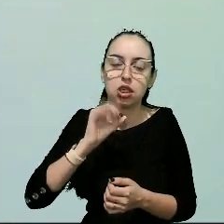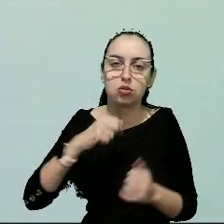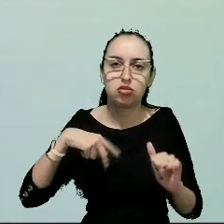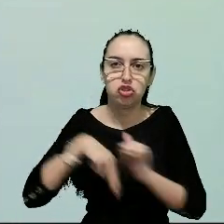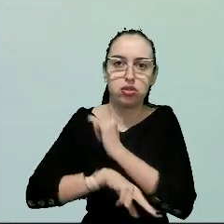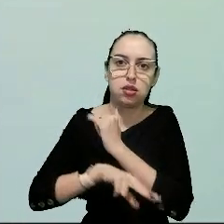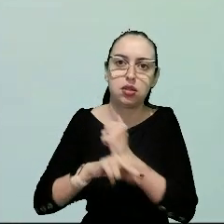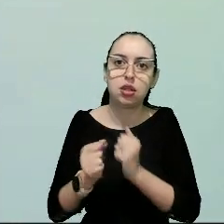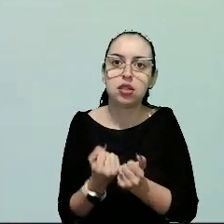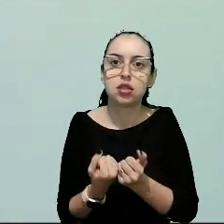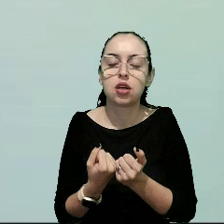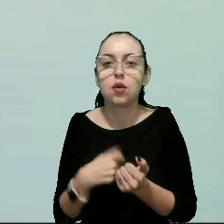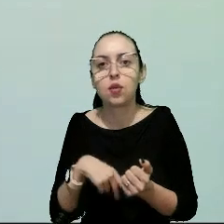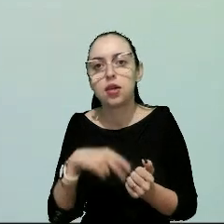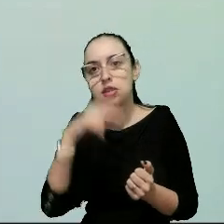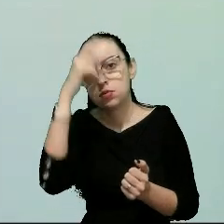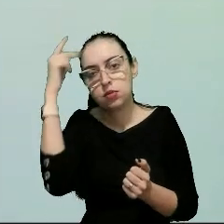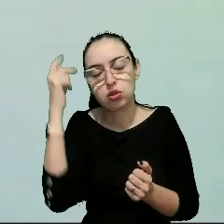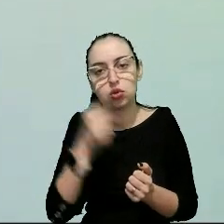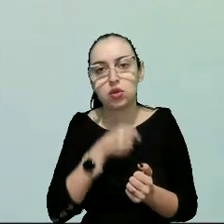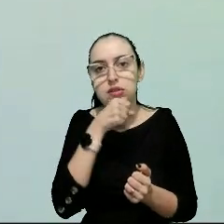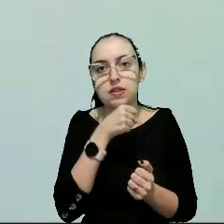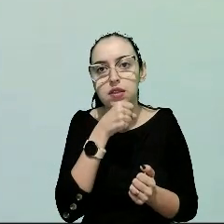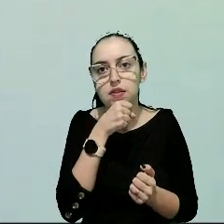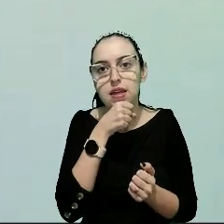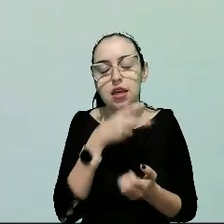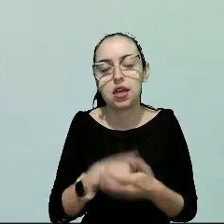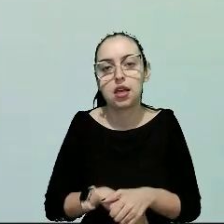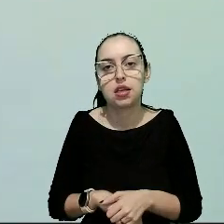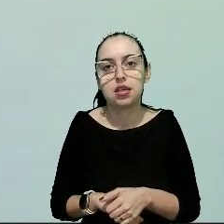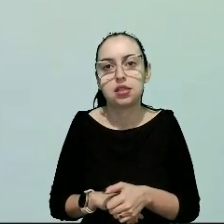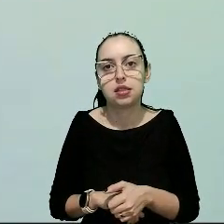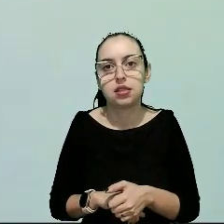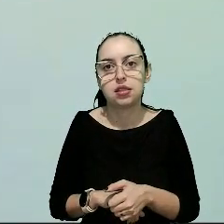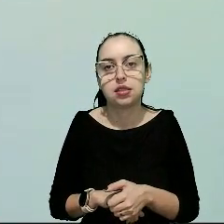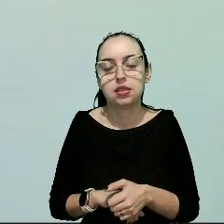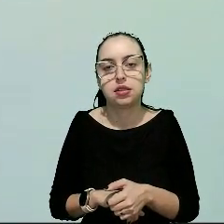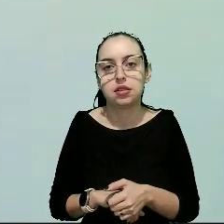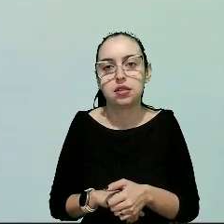51% dos casos de agressão contra as pessoas mais velhas